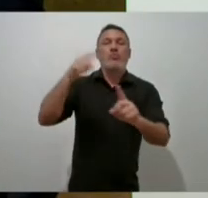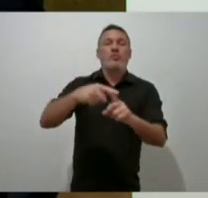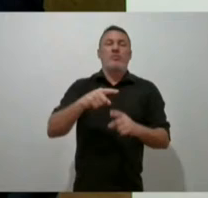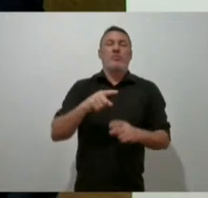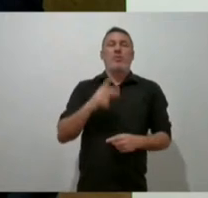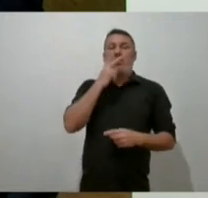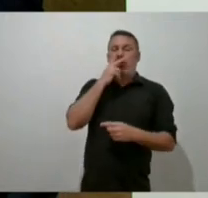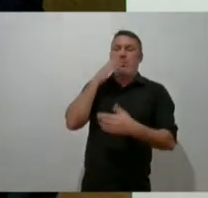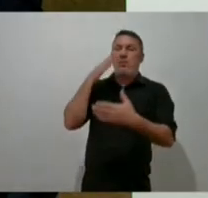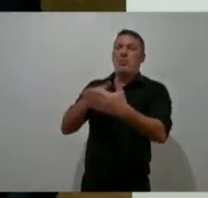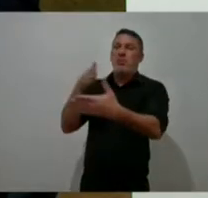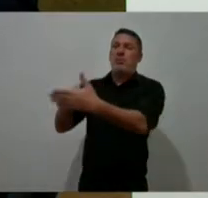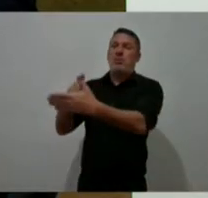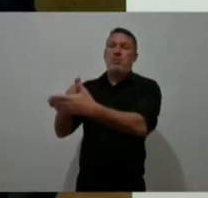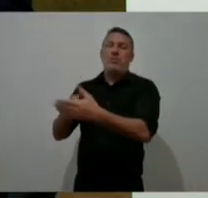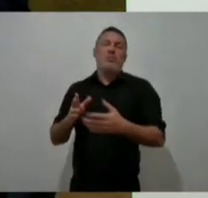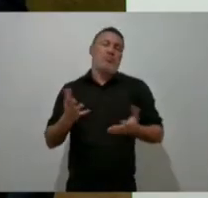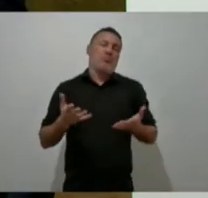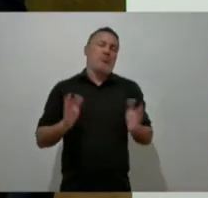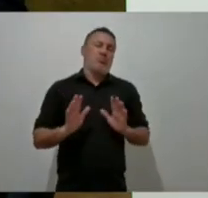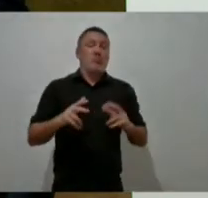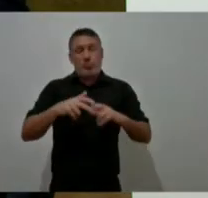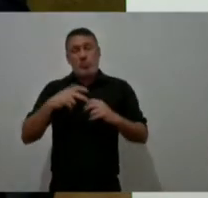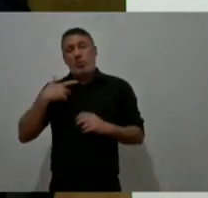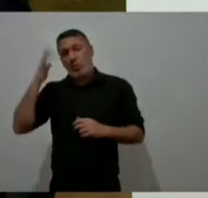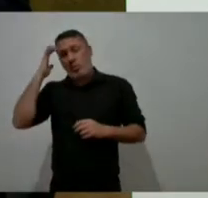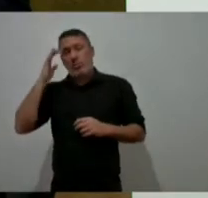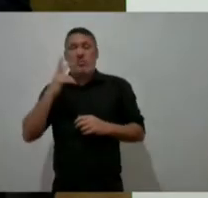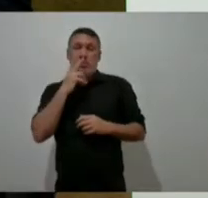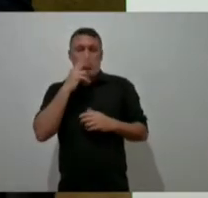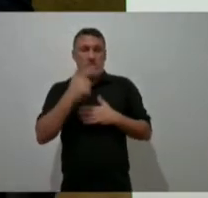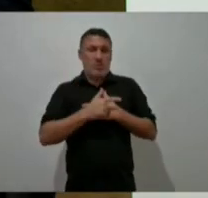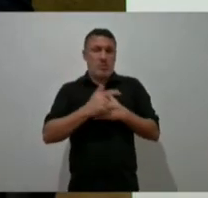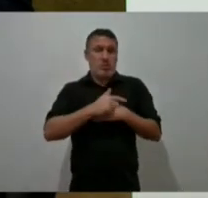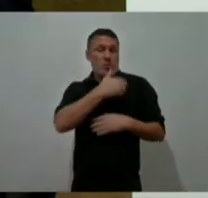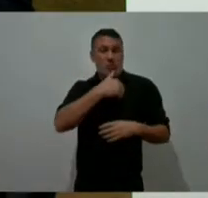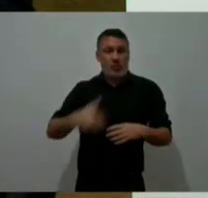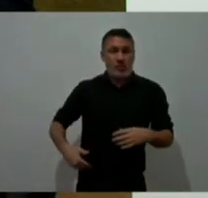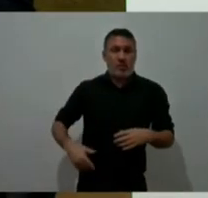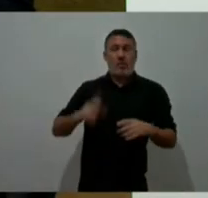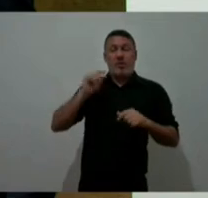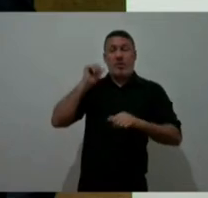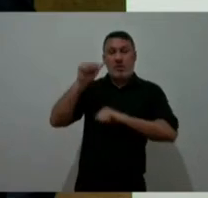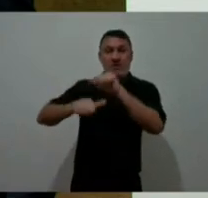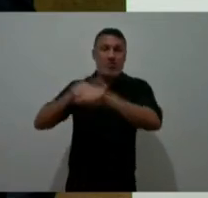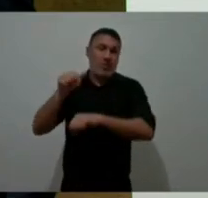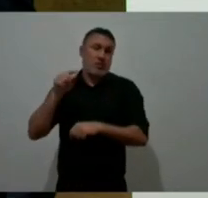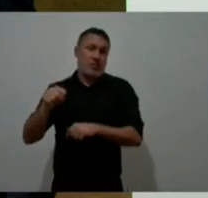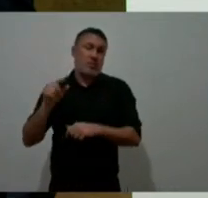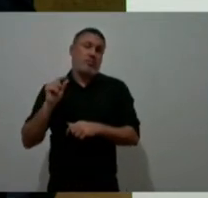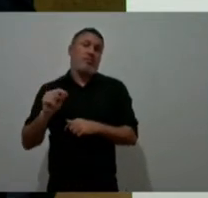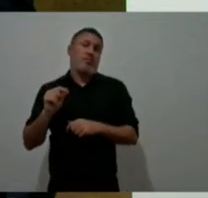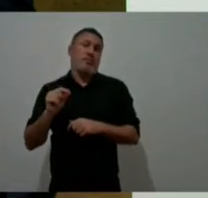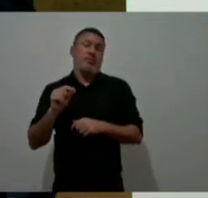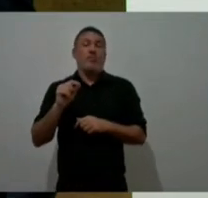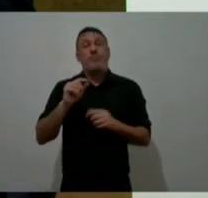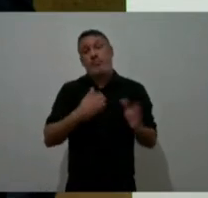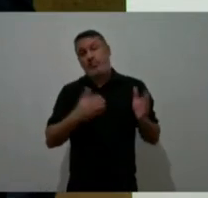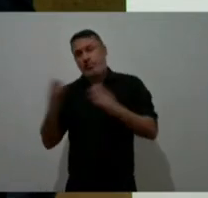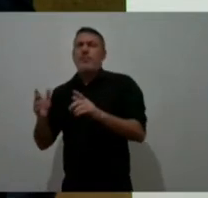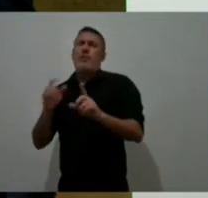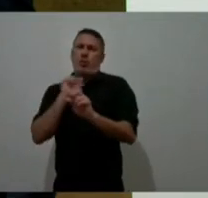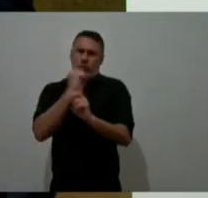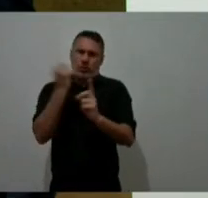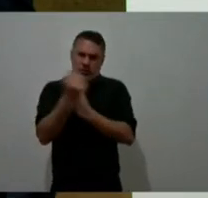boa parte do papel que o governo tem nessa transformação, fora a questão social, que tem uma série de